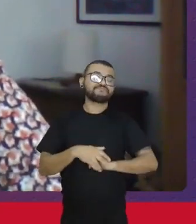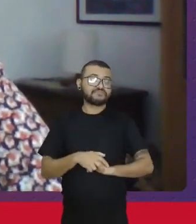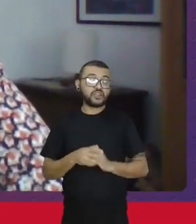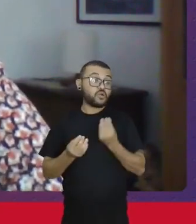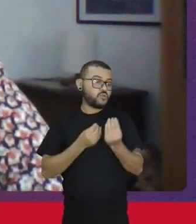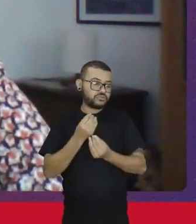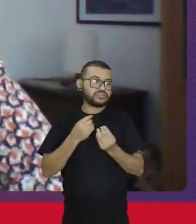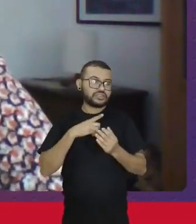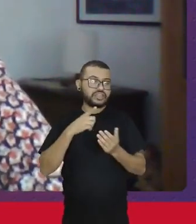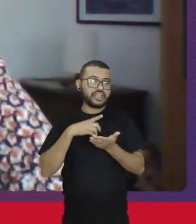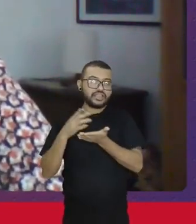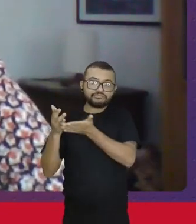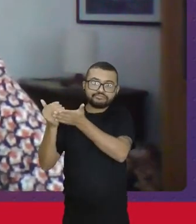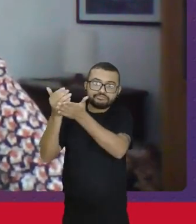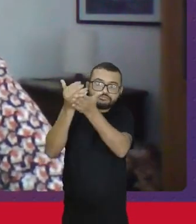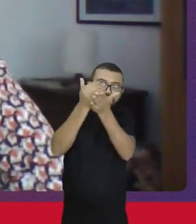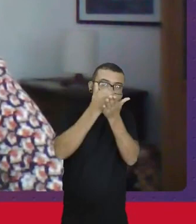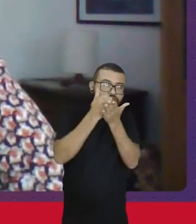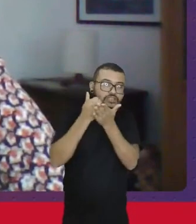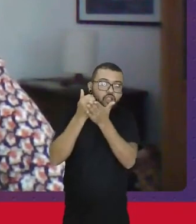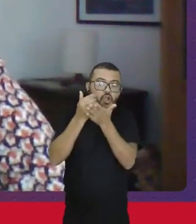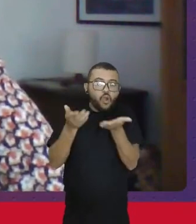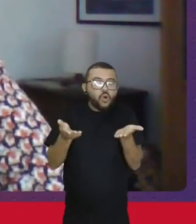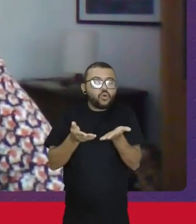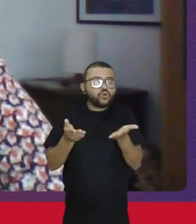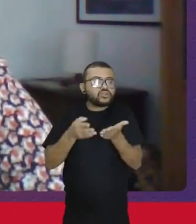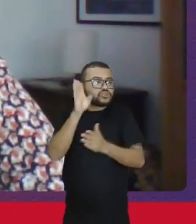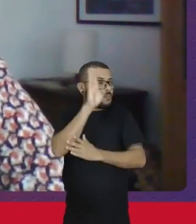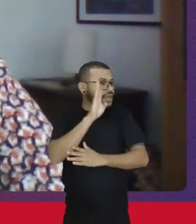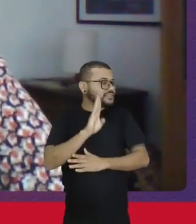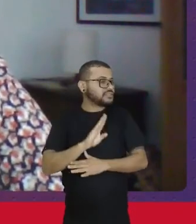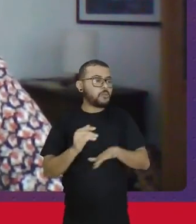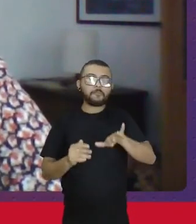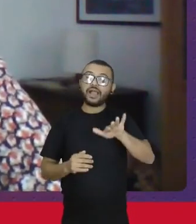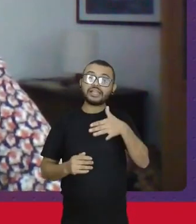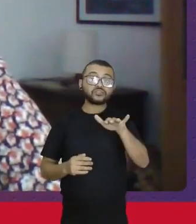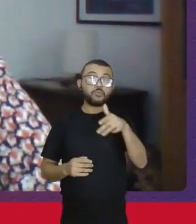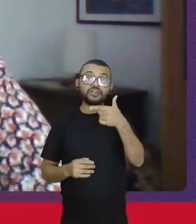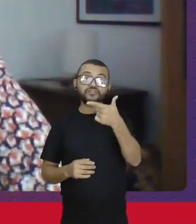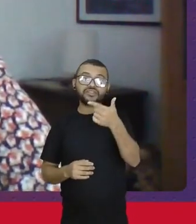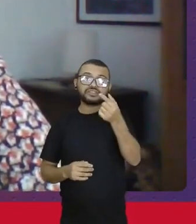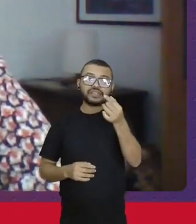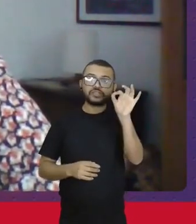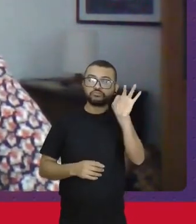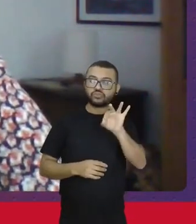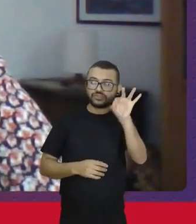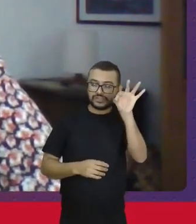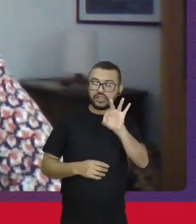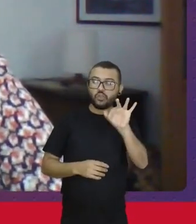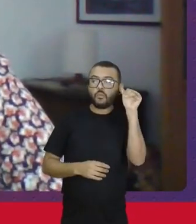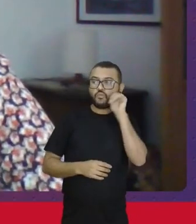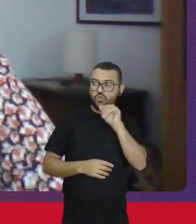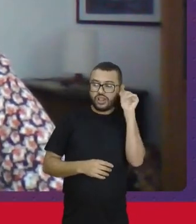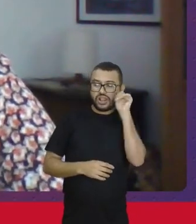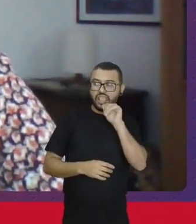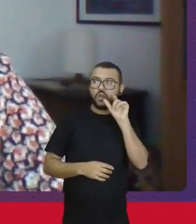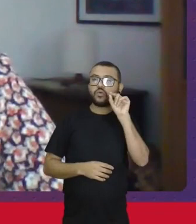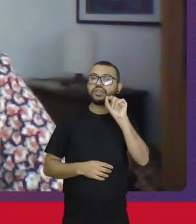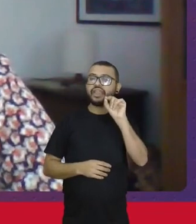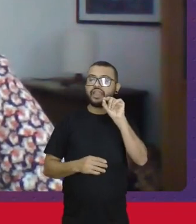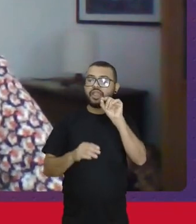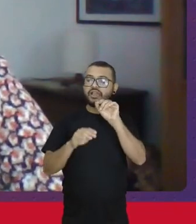por exemplo, que hoje no Brasil, em torno de 27% das mulheres que